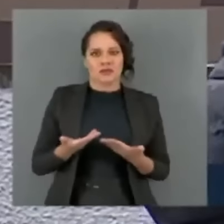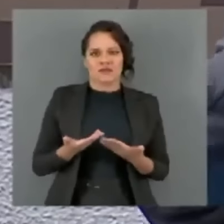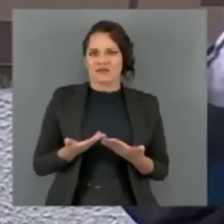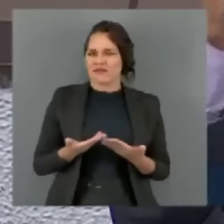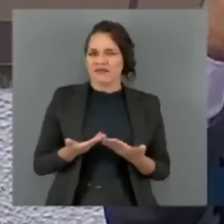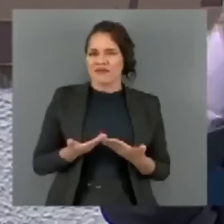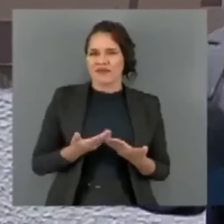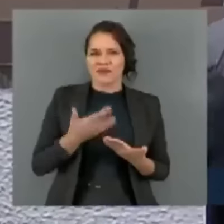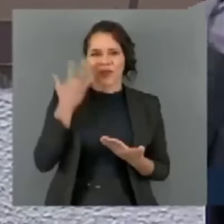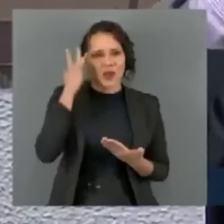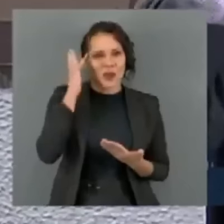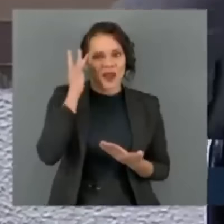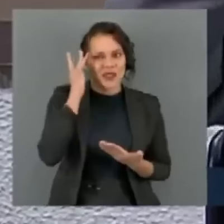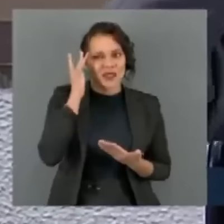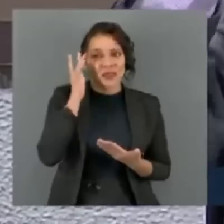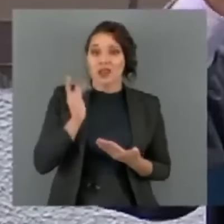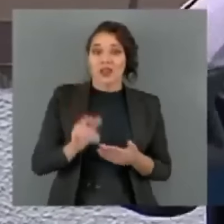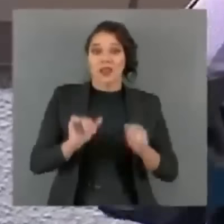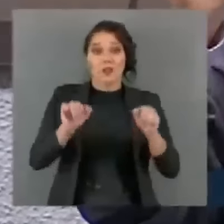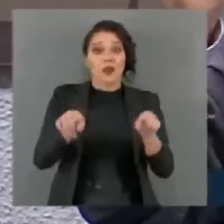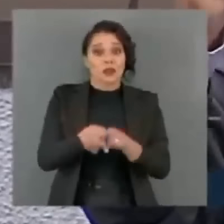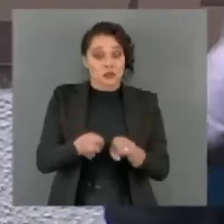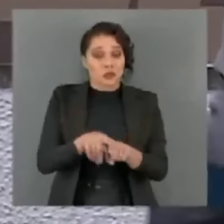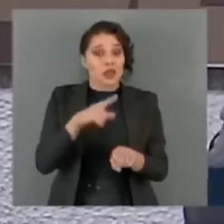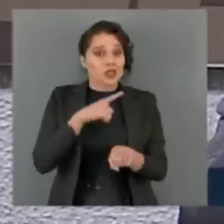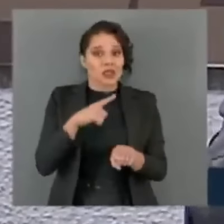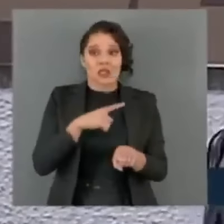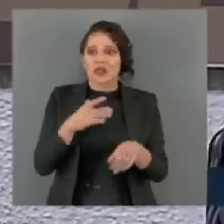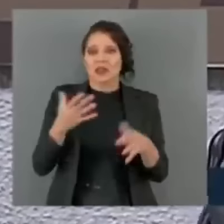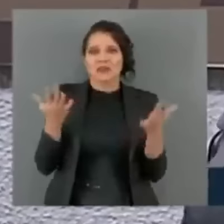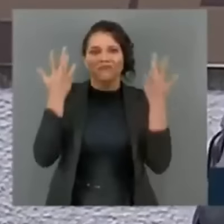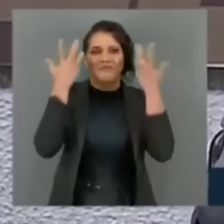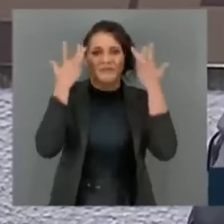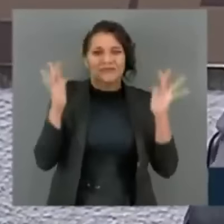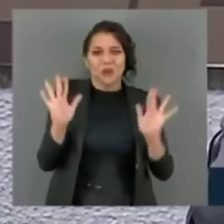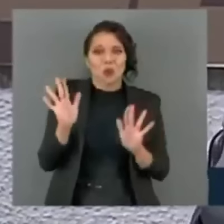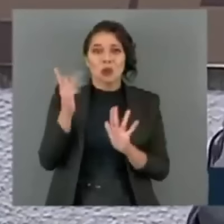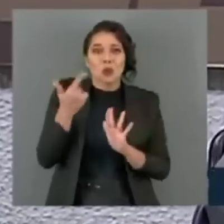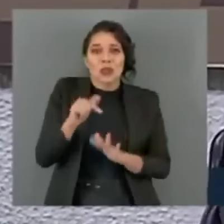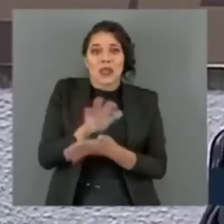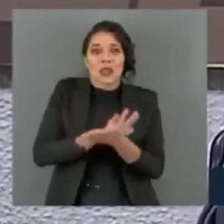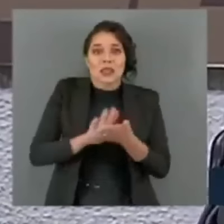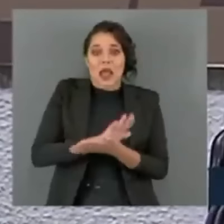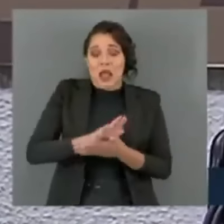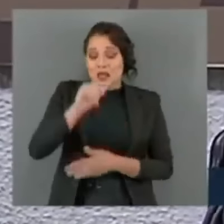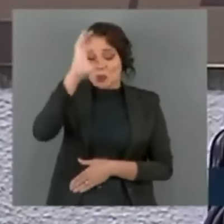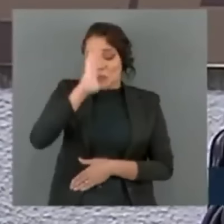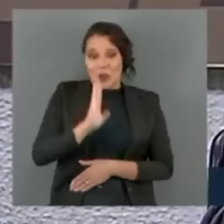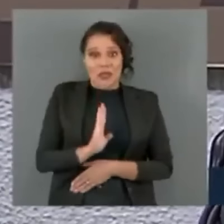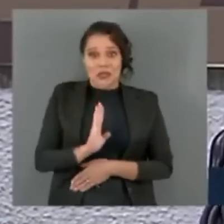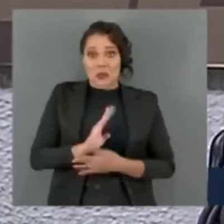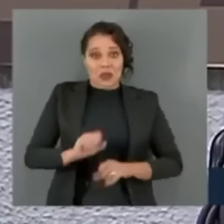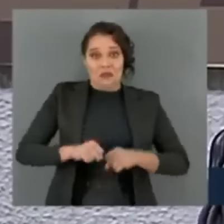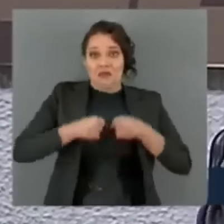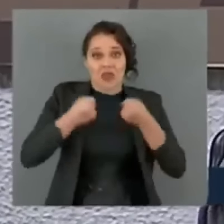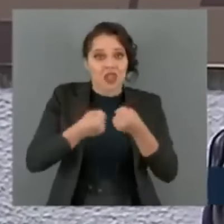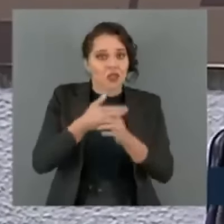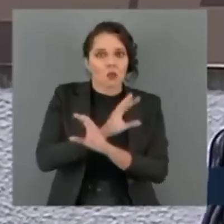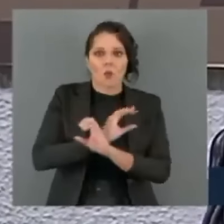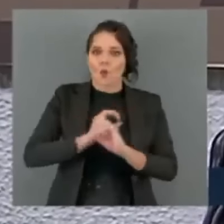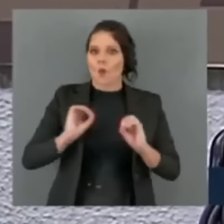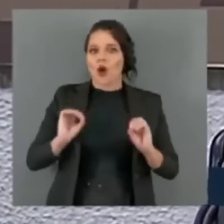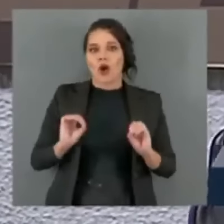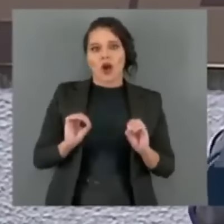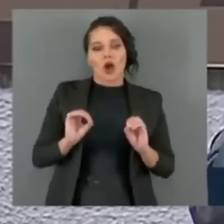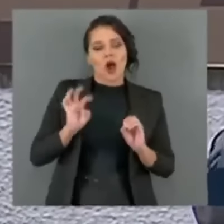acho que, aliás, se poderia até compor um quadro. Agora, não tem nada que o Brasil, enquanto o Brasil, esteja defendendo. Nós estamos